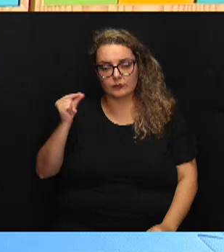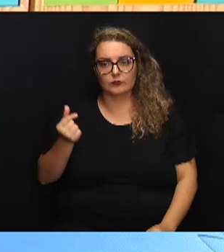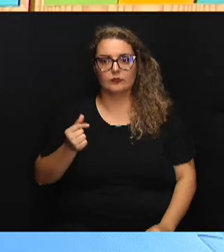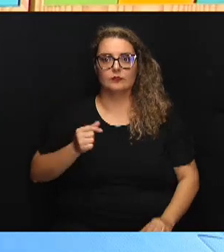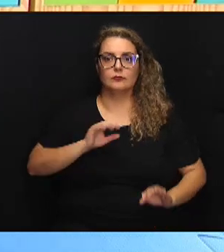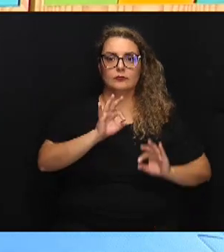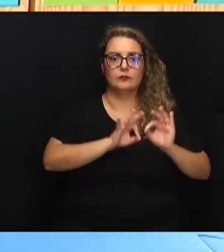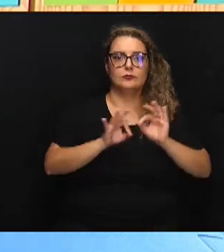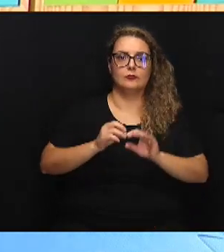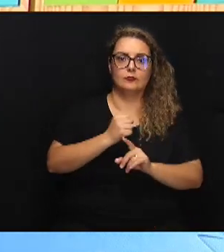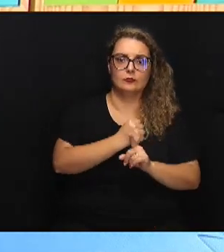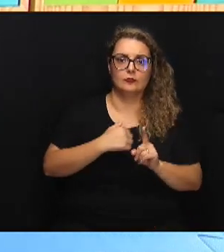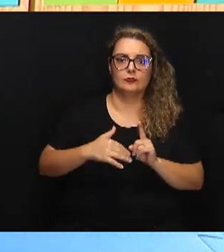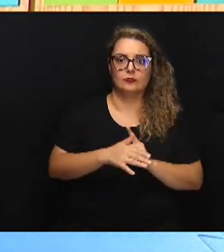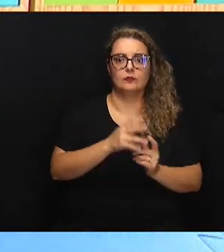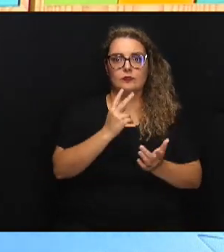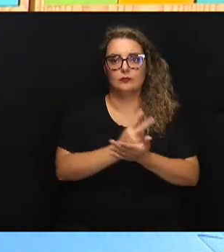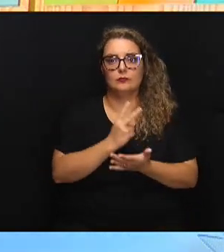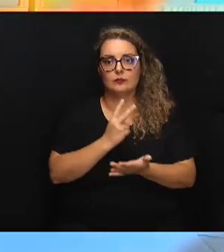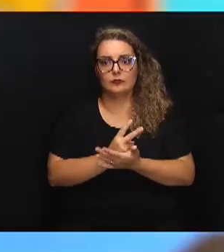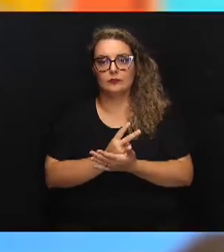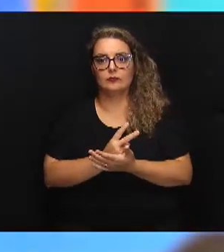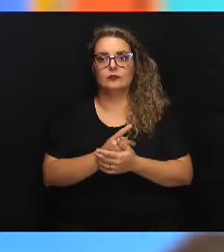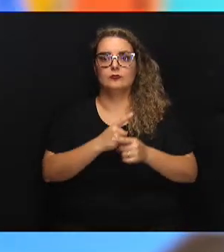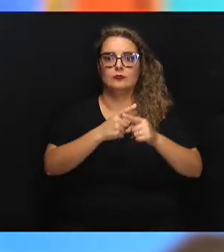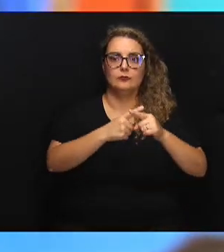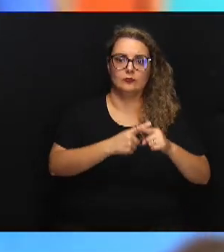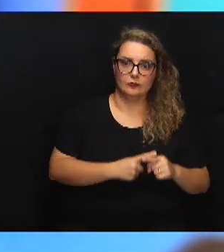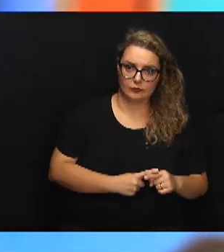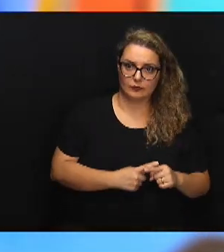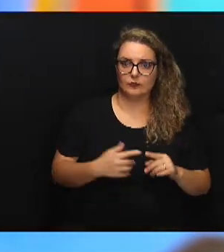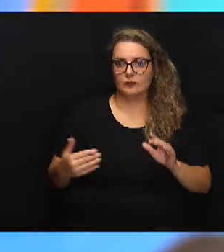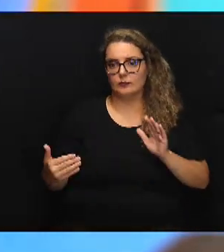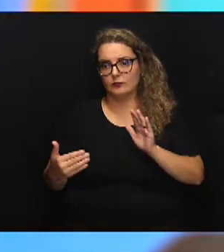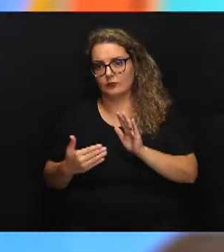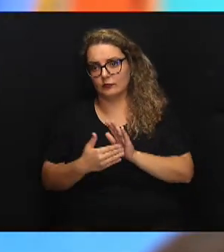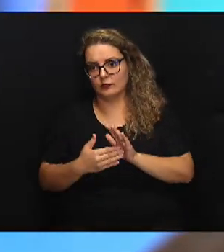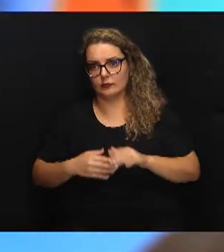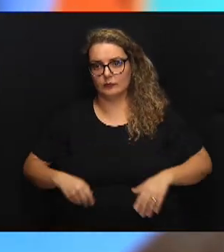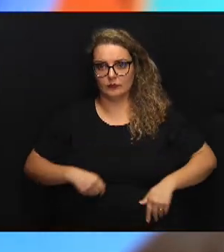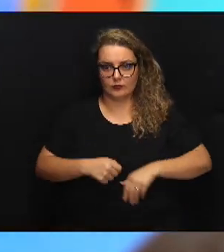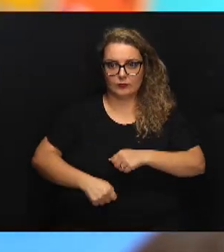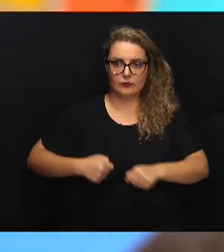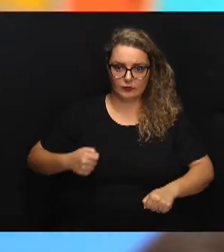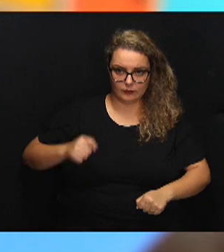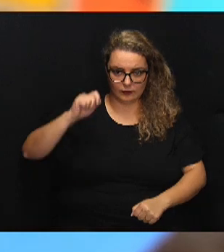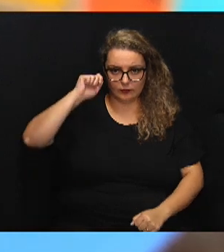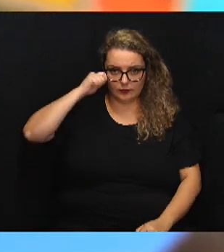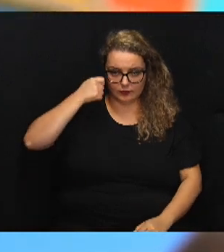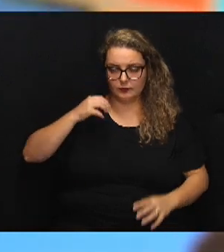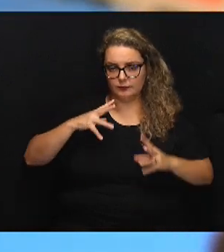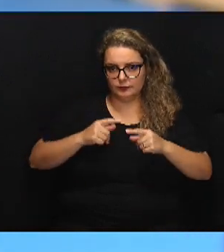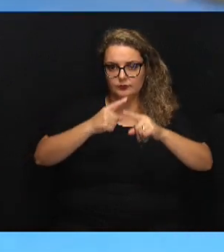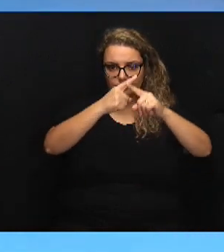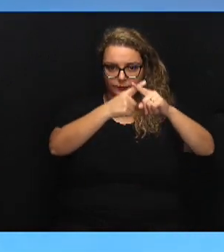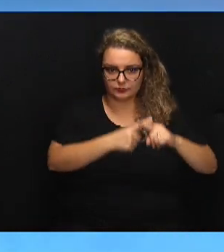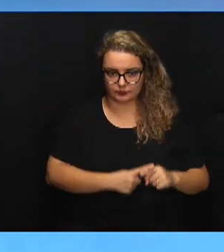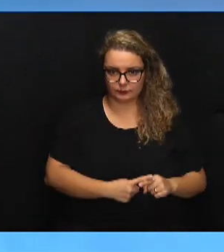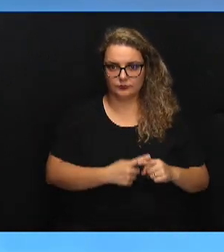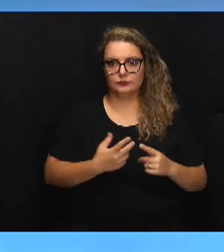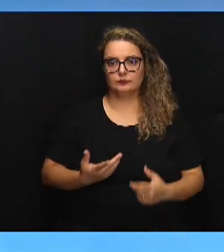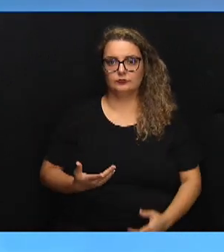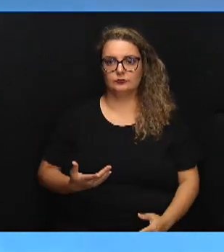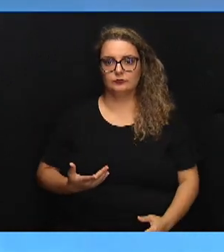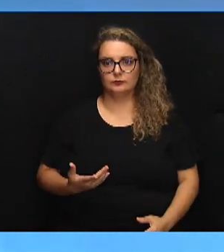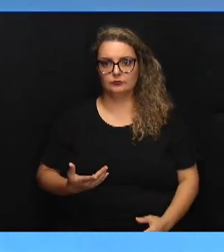projetos sociais, sempre fui competidor, até na minha faixa preta, competi em todas as faixas, né,